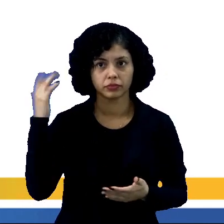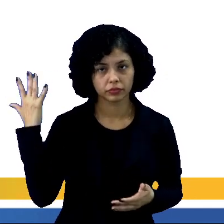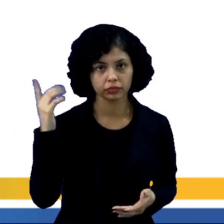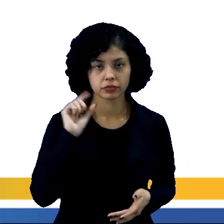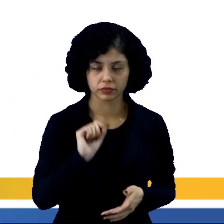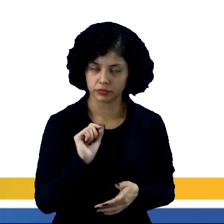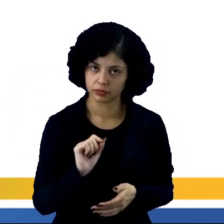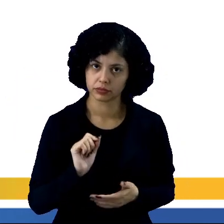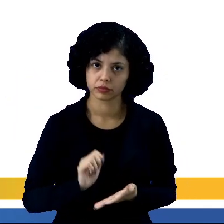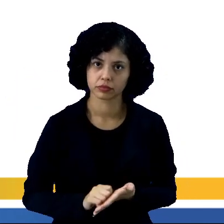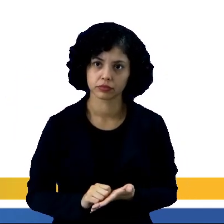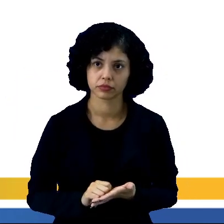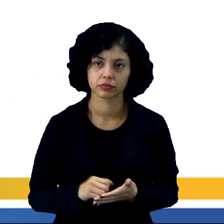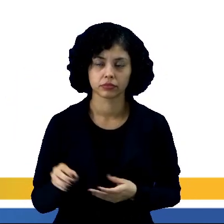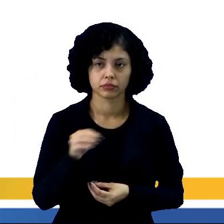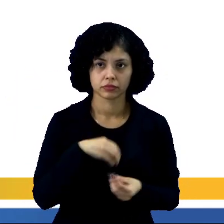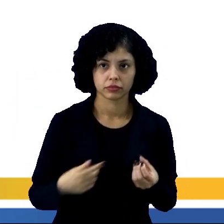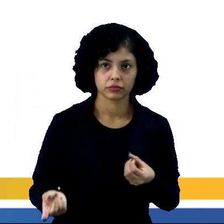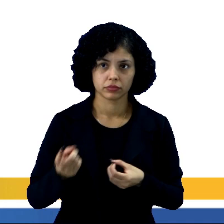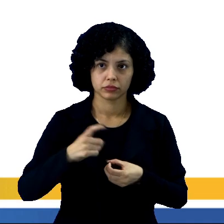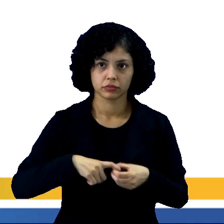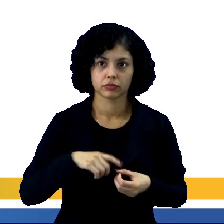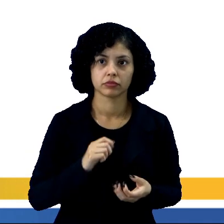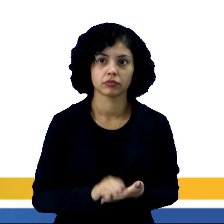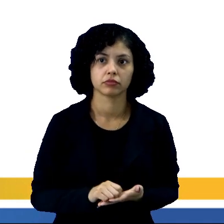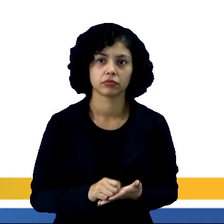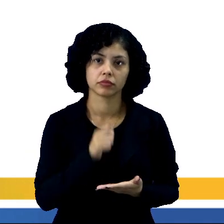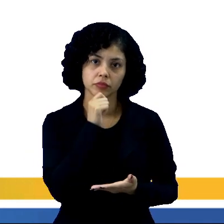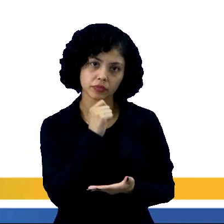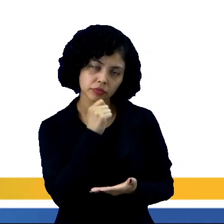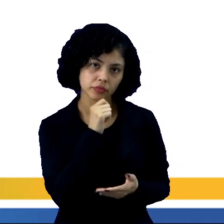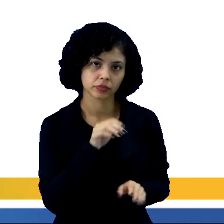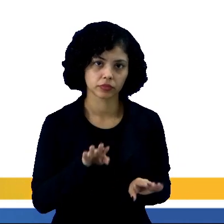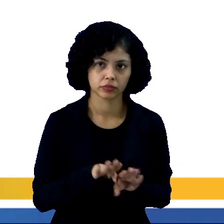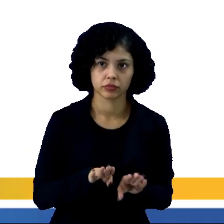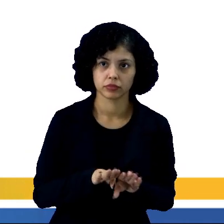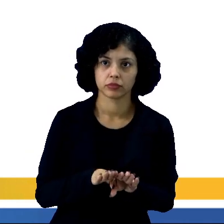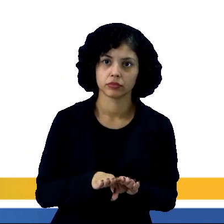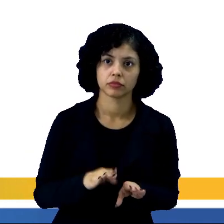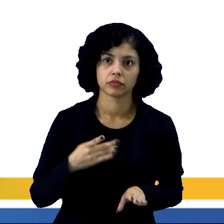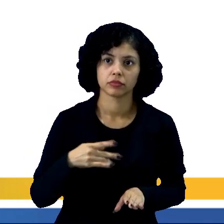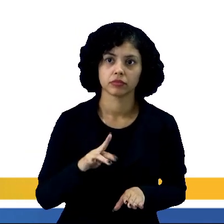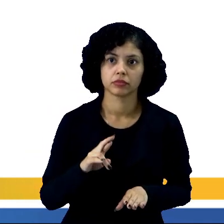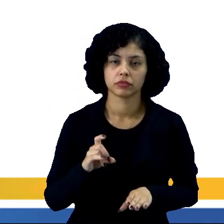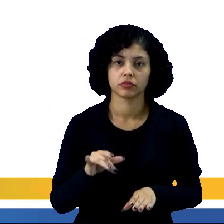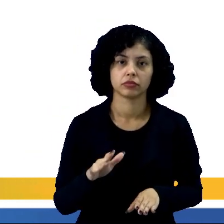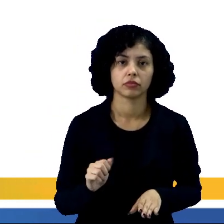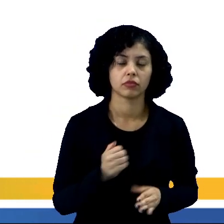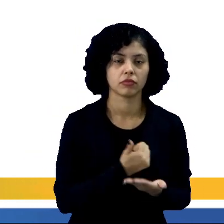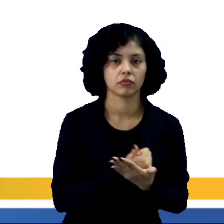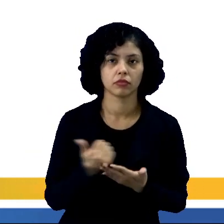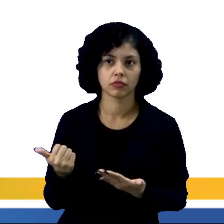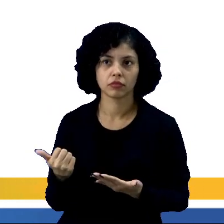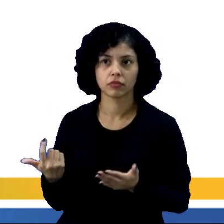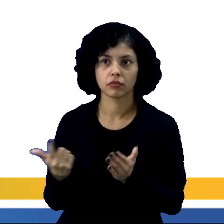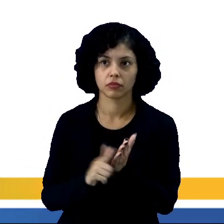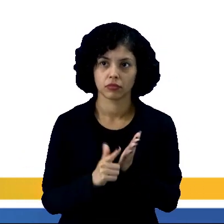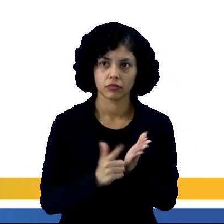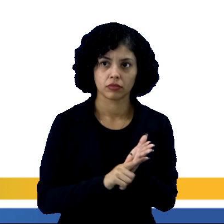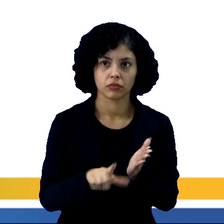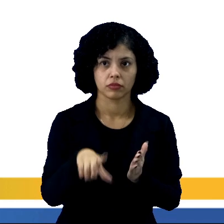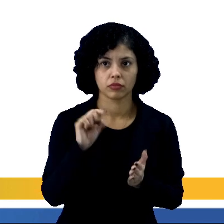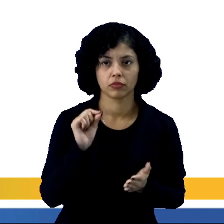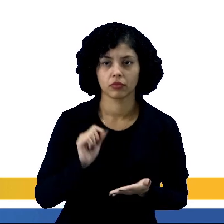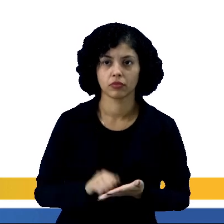decorrer da sua volta, né? Secundárias, tá? Participam na ação sem um papel decisivo,